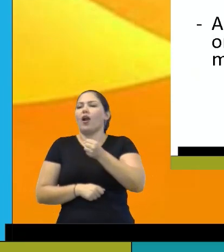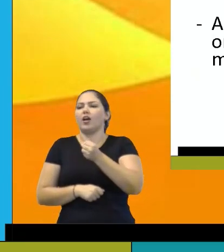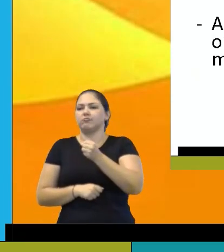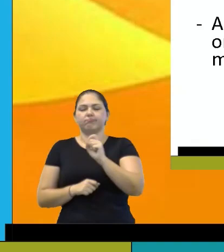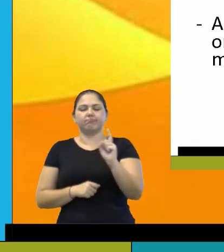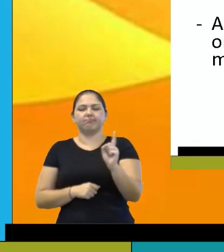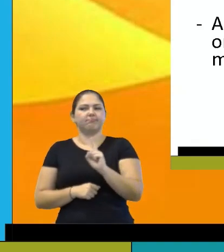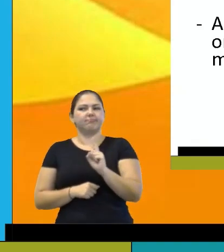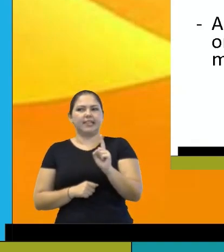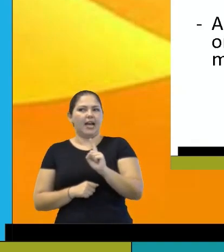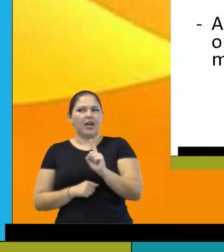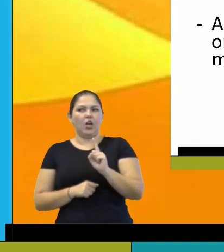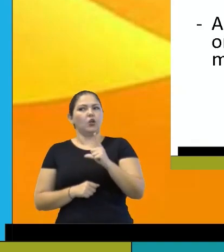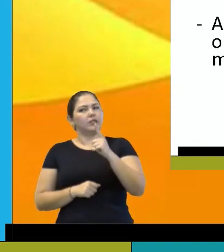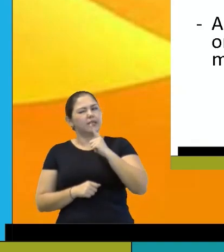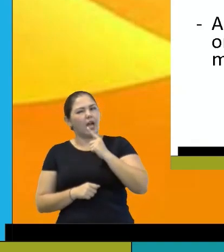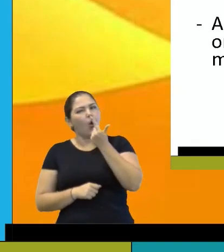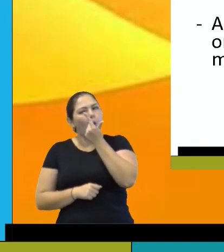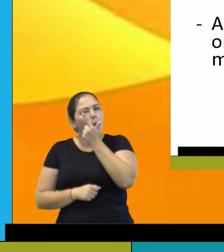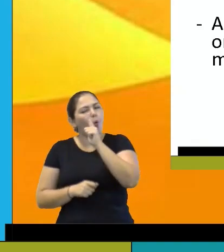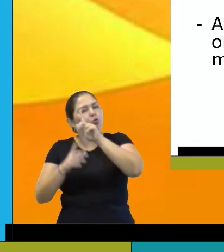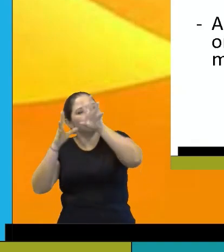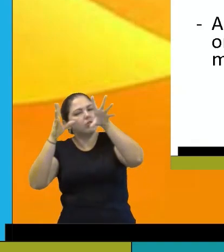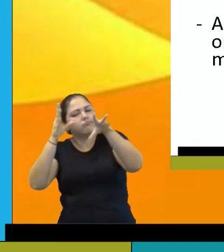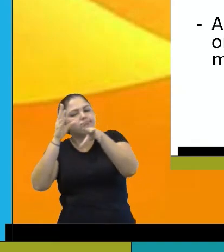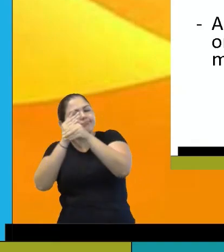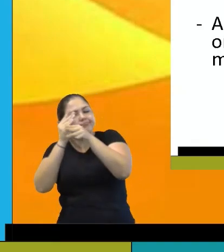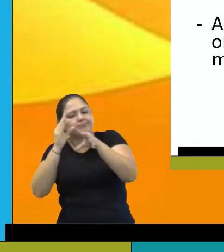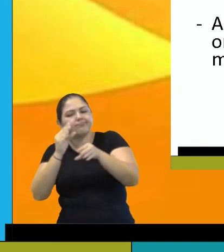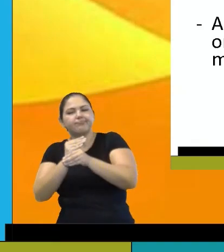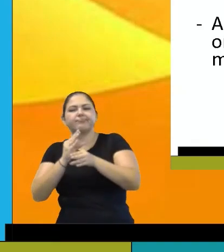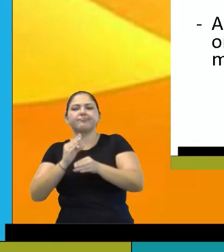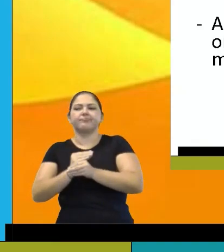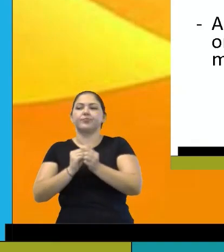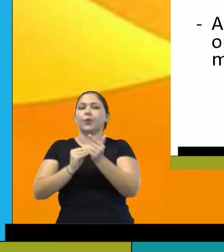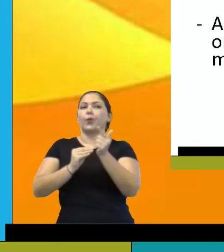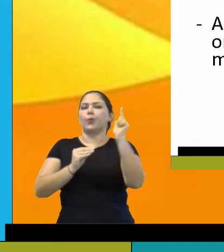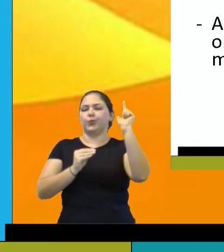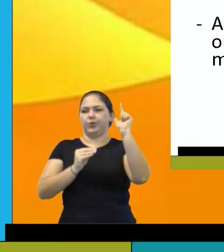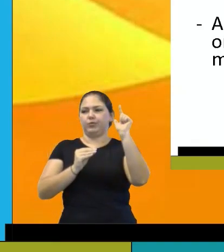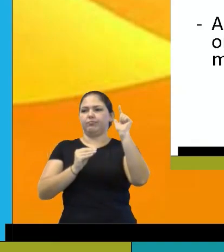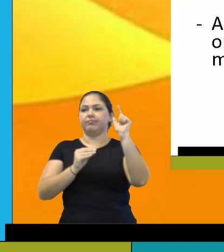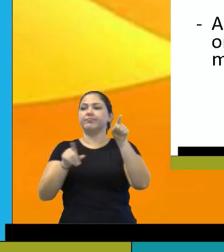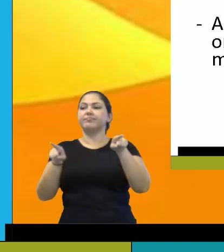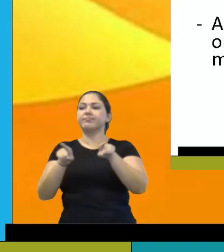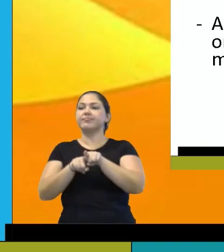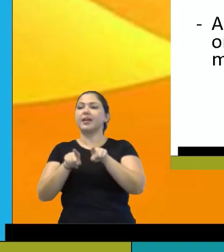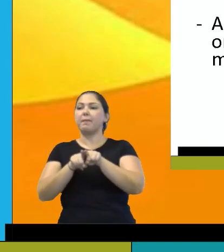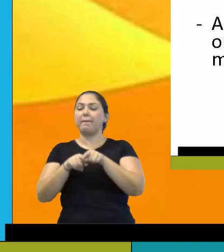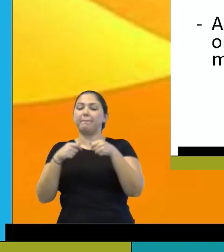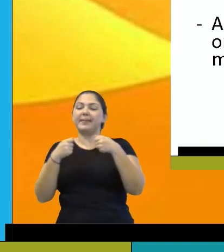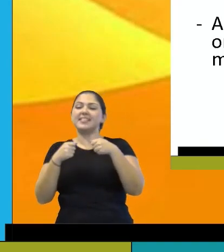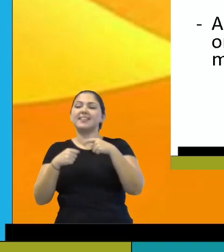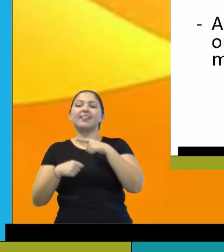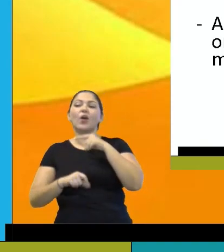não é apenas aquele que tem qualidade de lutador. O bom governante é aquele que é dotado de